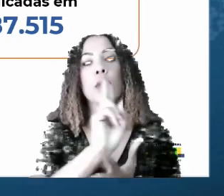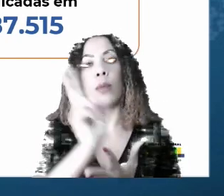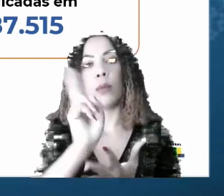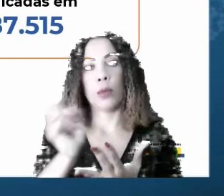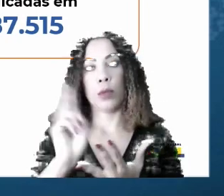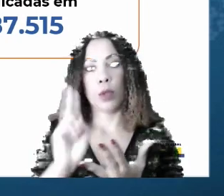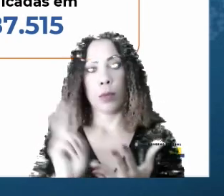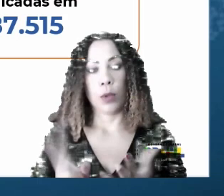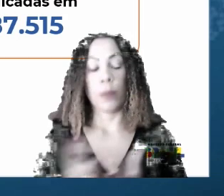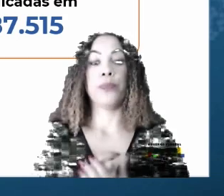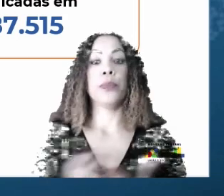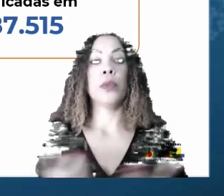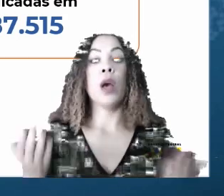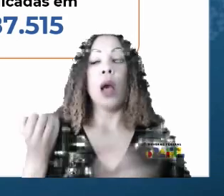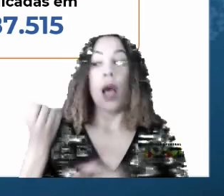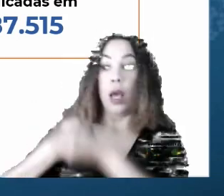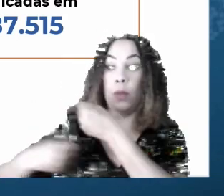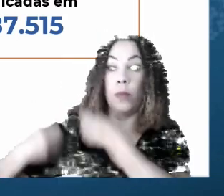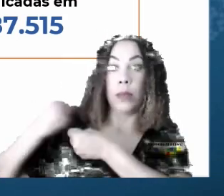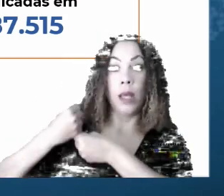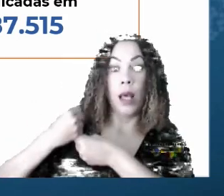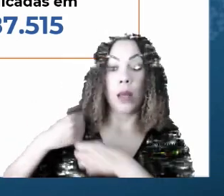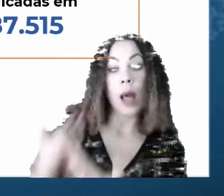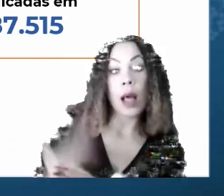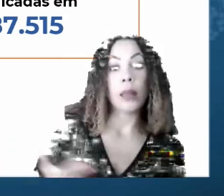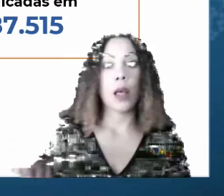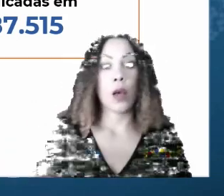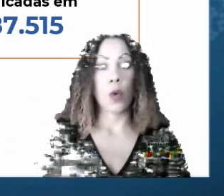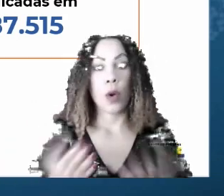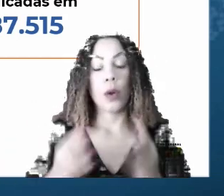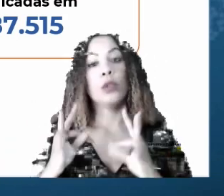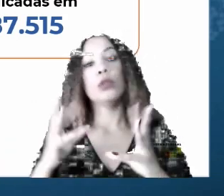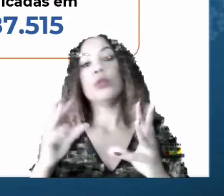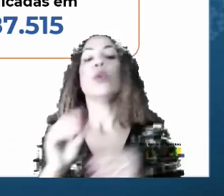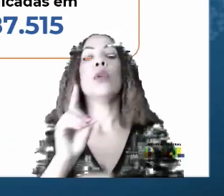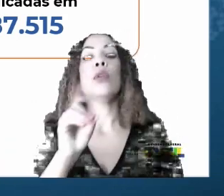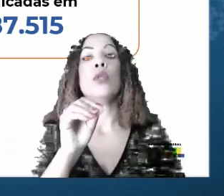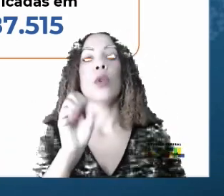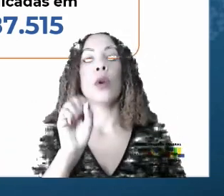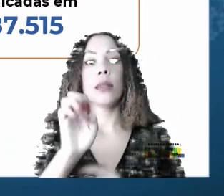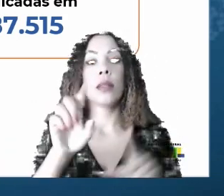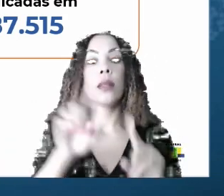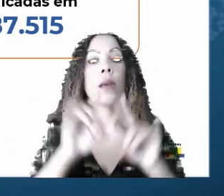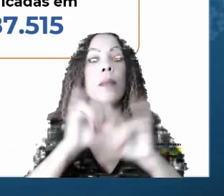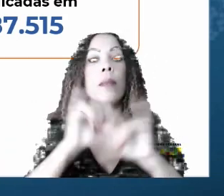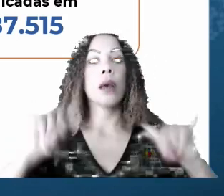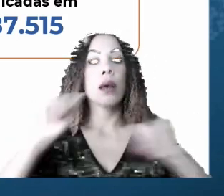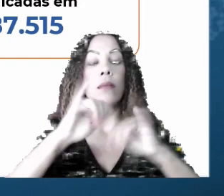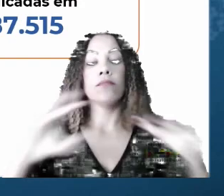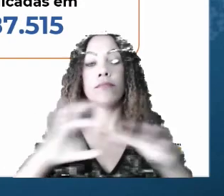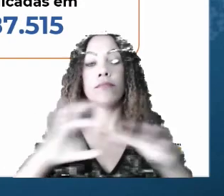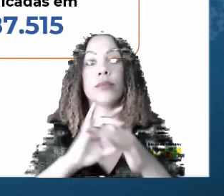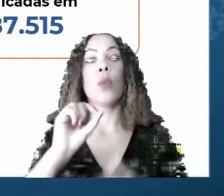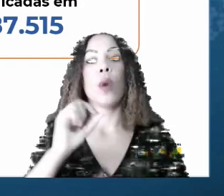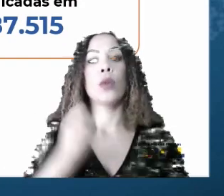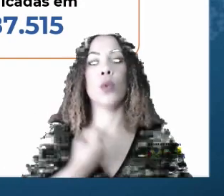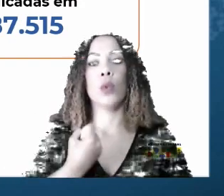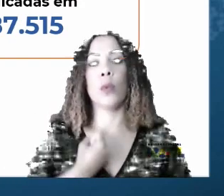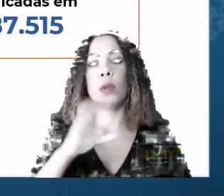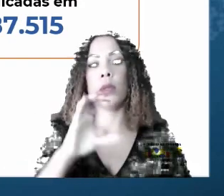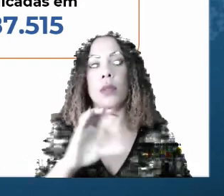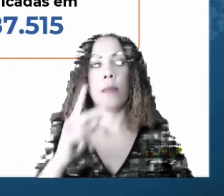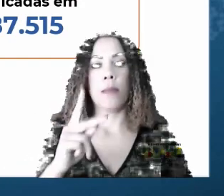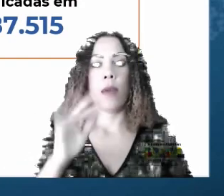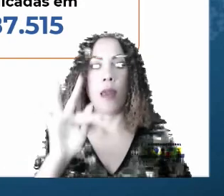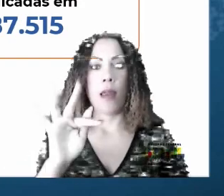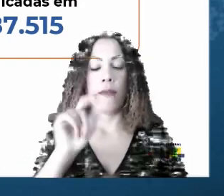ano passado para cá, toda dose, inclusive as de campanha, estão atreladas ao CPF dos indivíduos, tá? Enviando